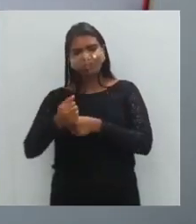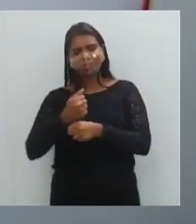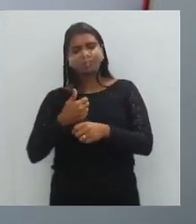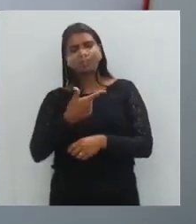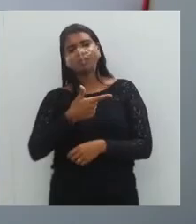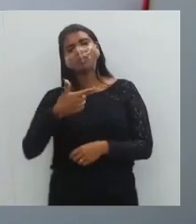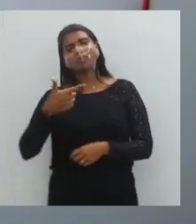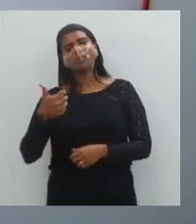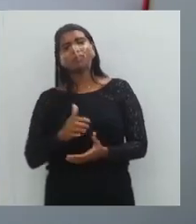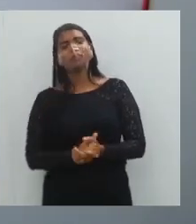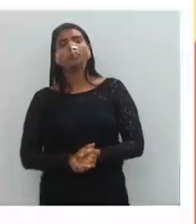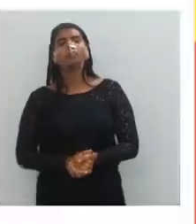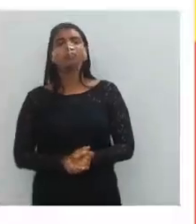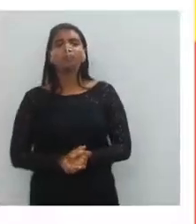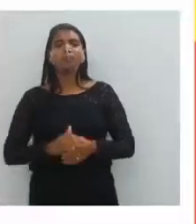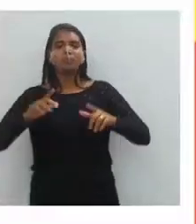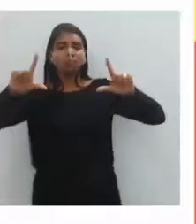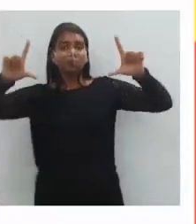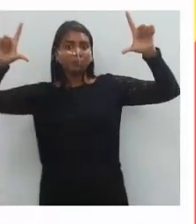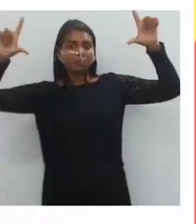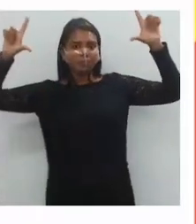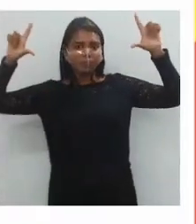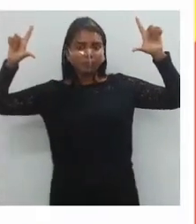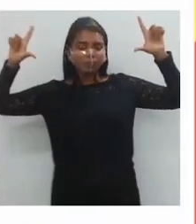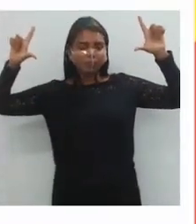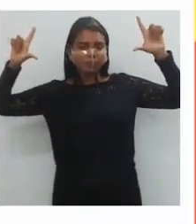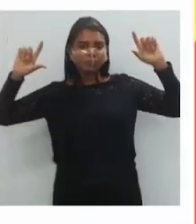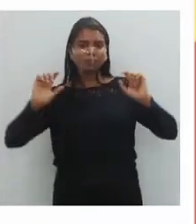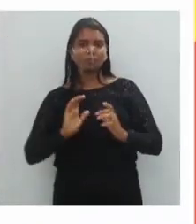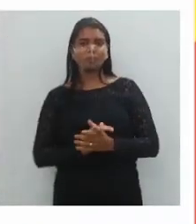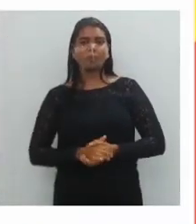tá bom? Então, corta para o slide.